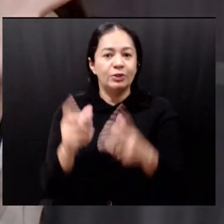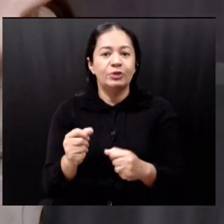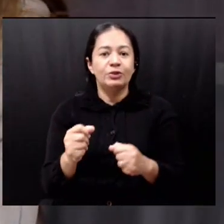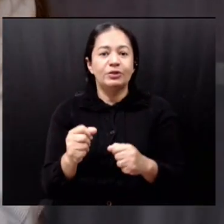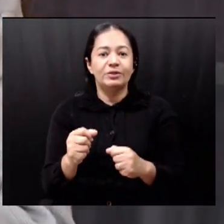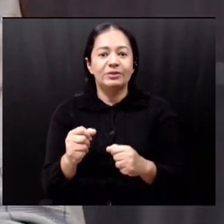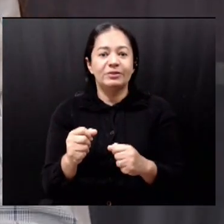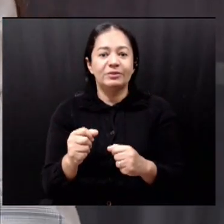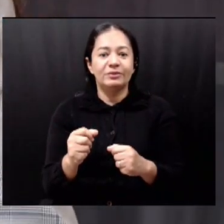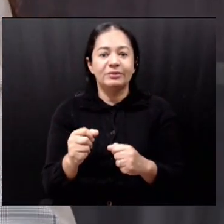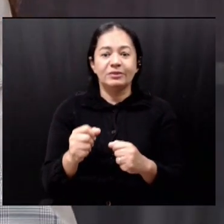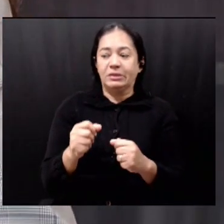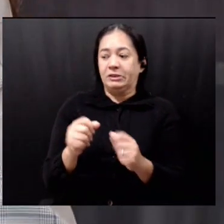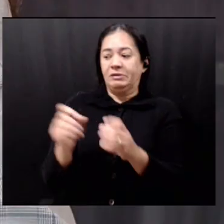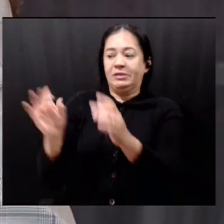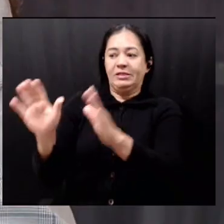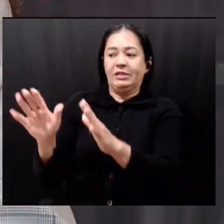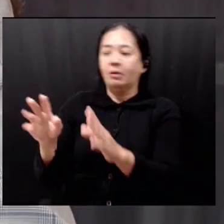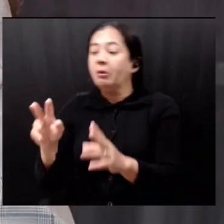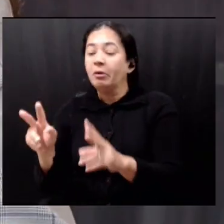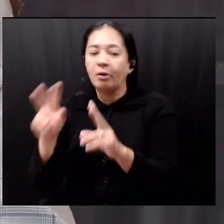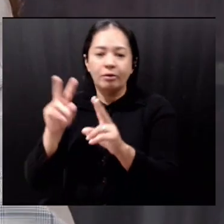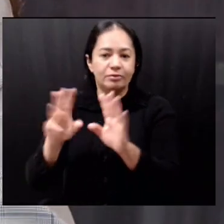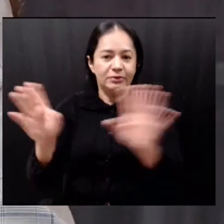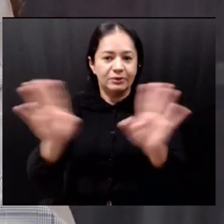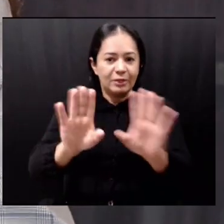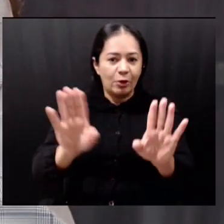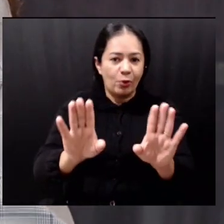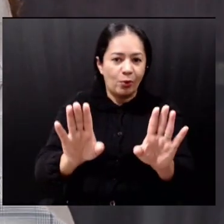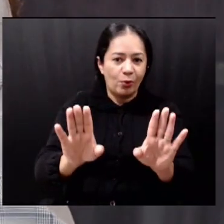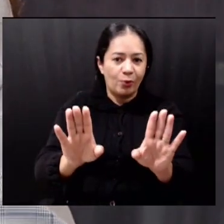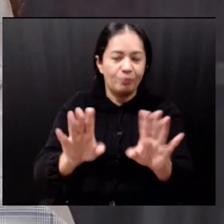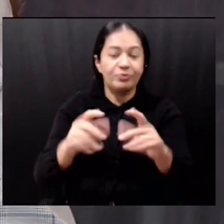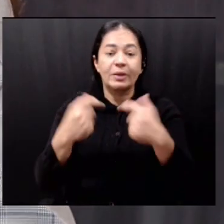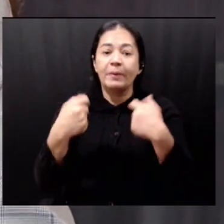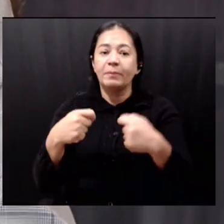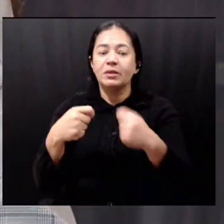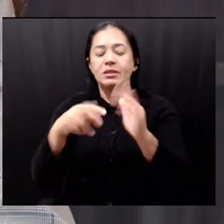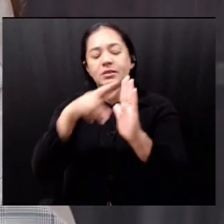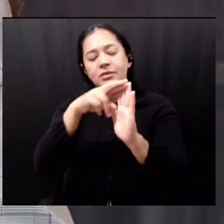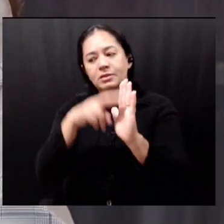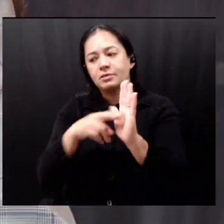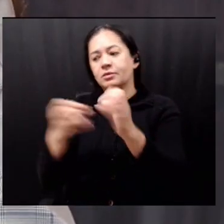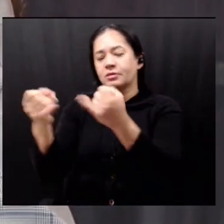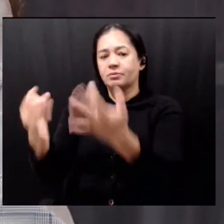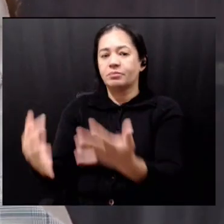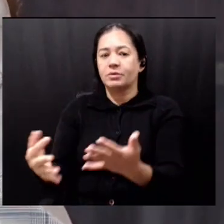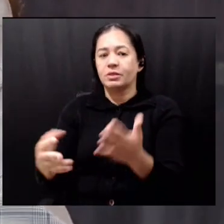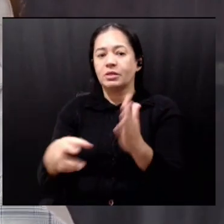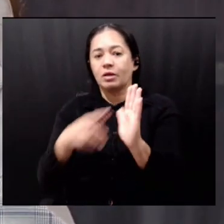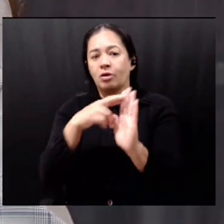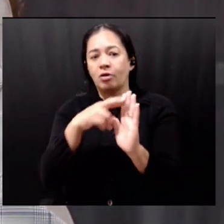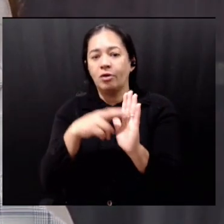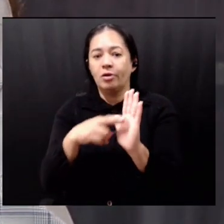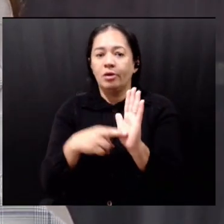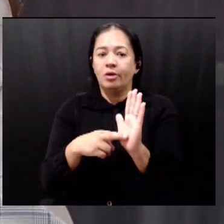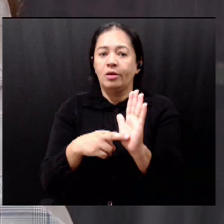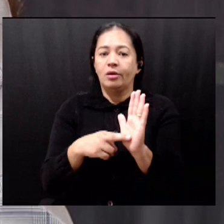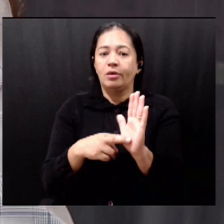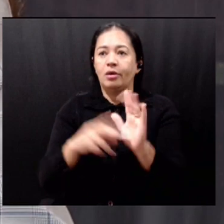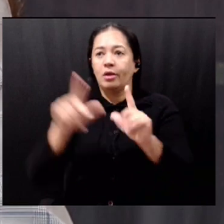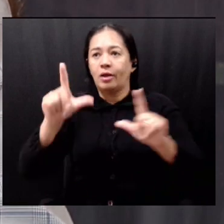de olho em cima. Uhum. Mas assim, precisa colocar, né, o que vai ser inegociável. Então, e a tela vai